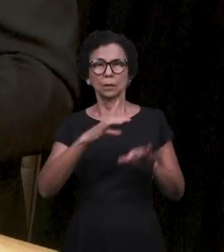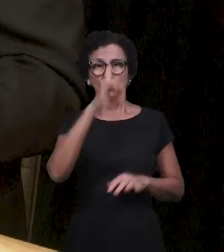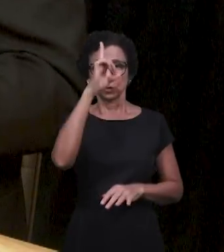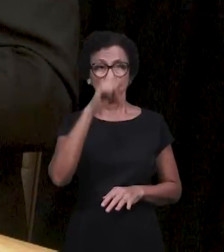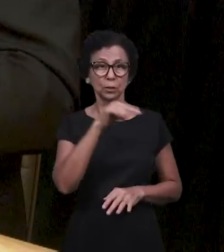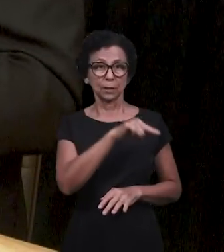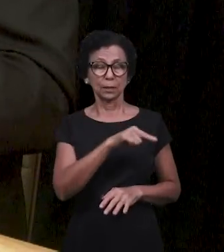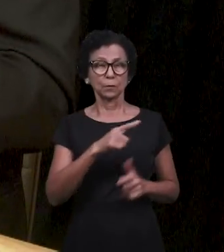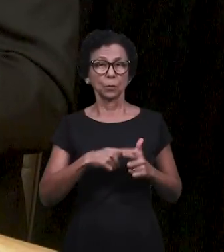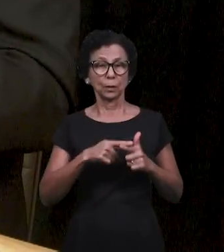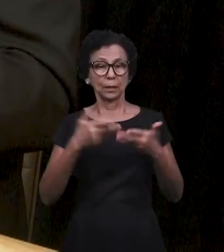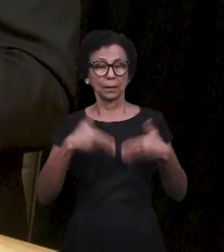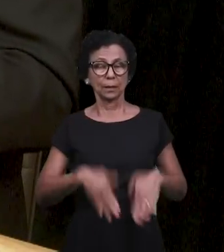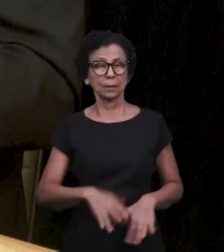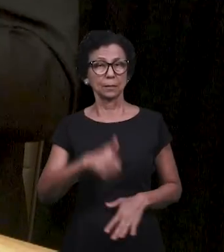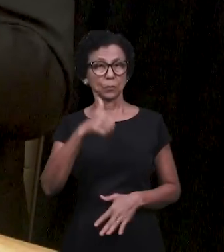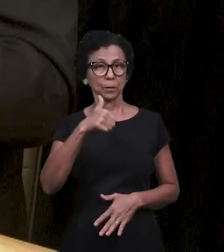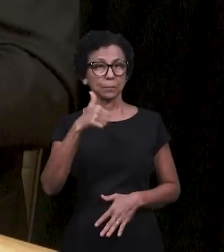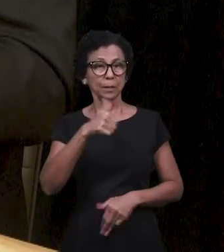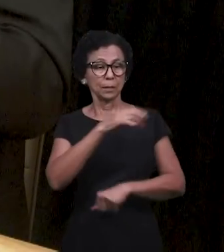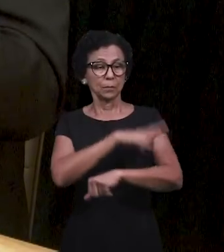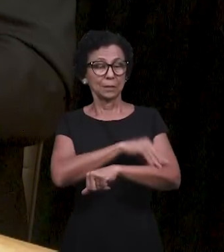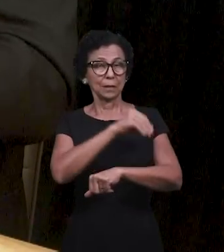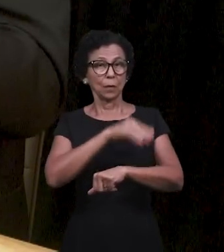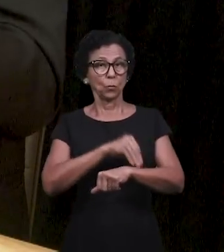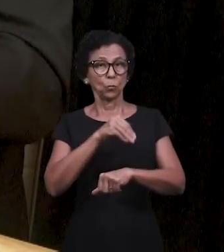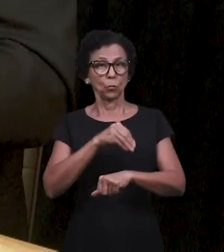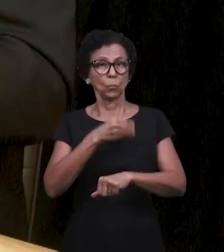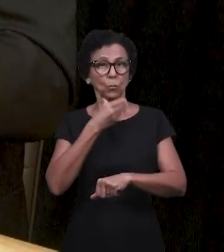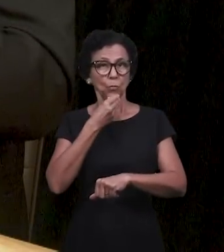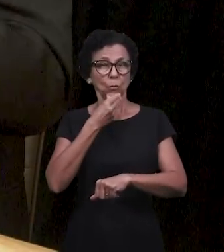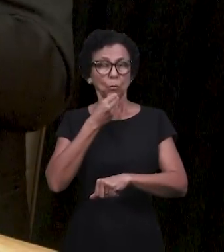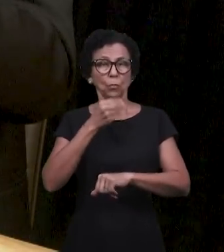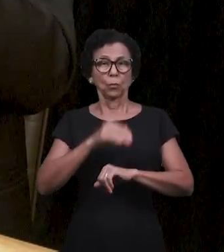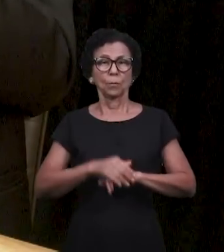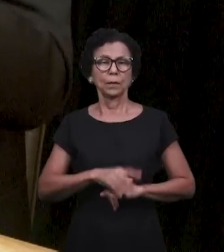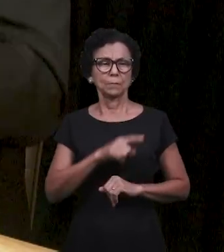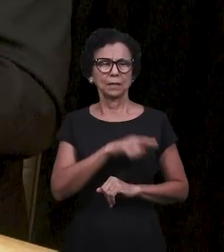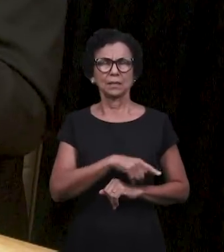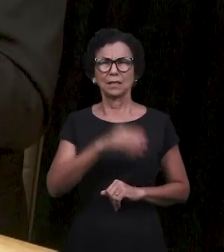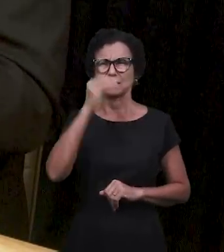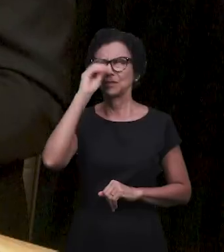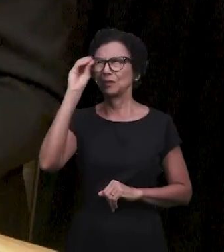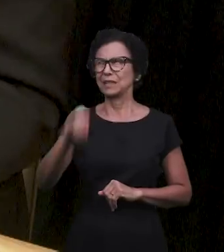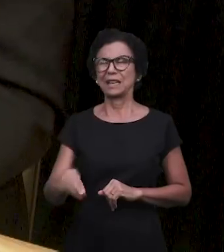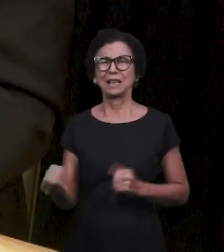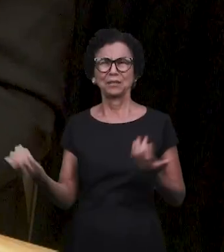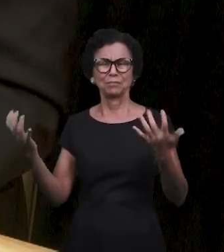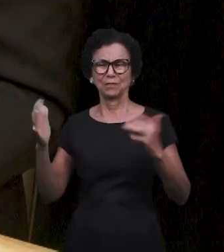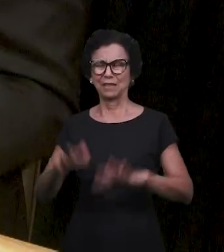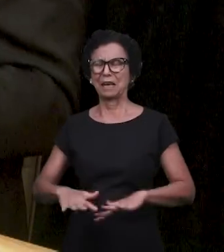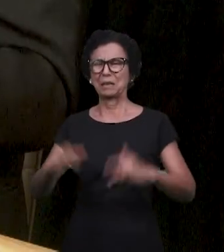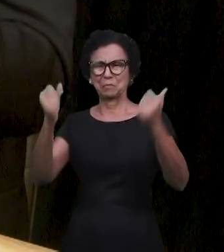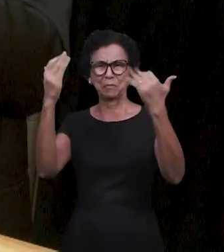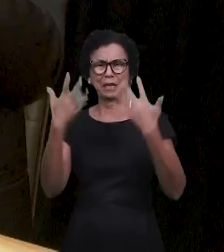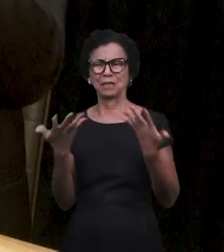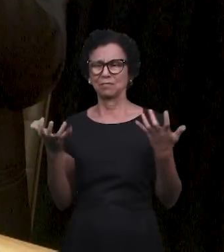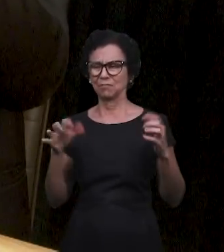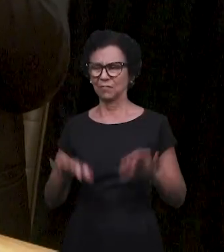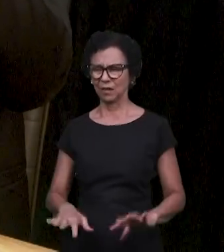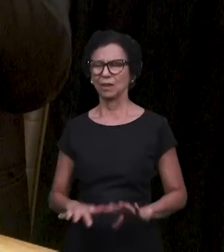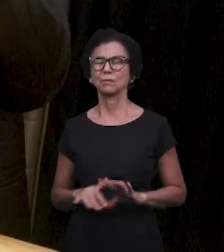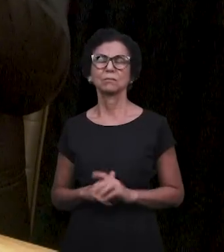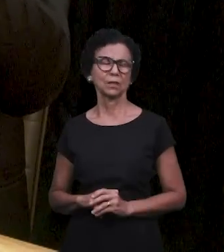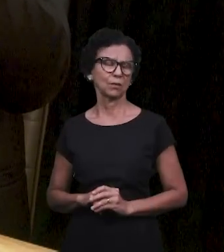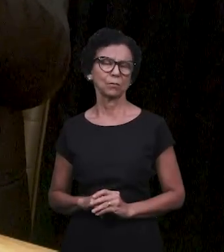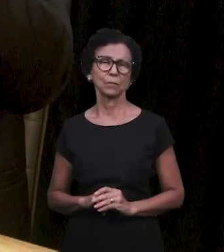aqui é essa luta para que essa bênção esteja sempre sobre as nossas vidas.